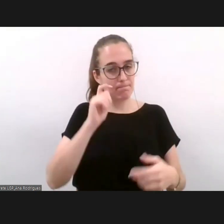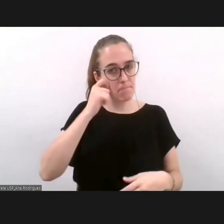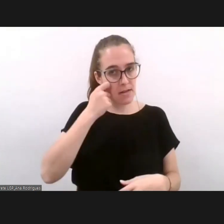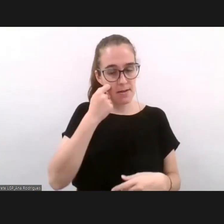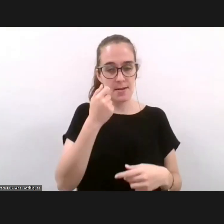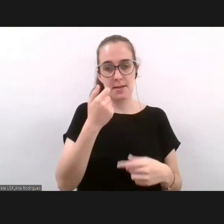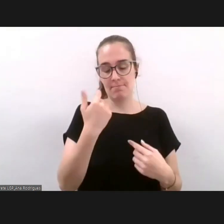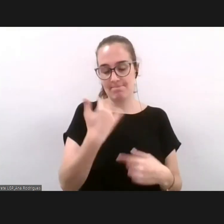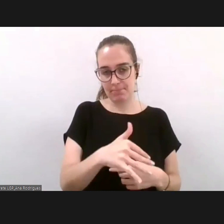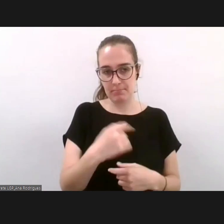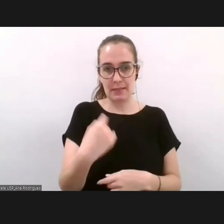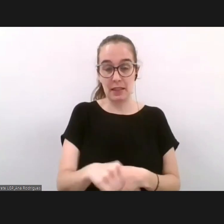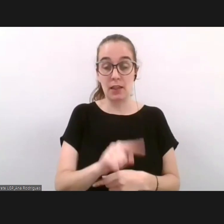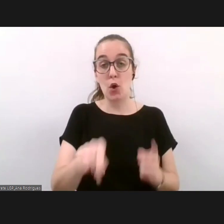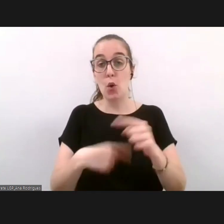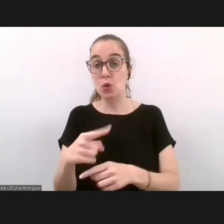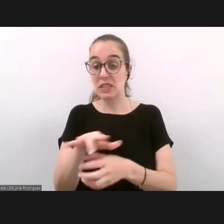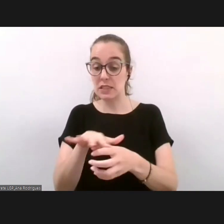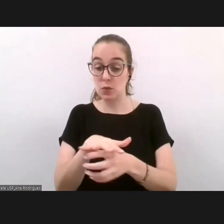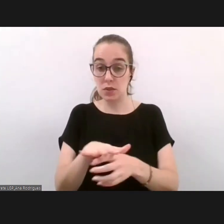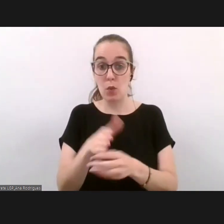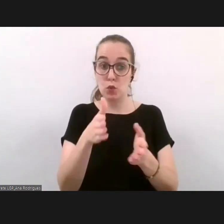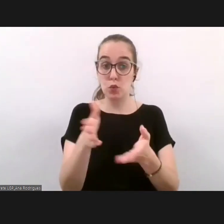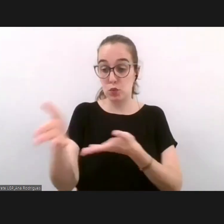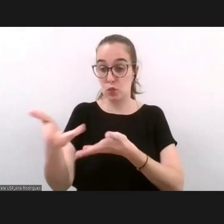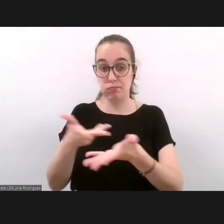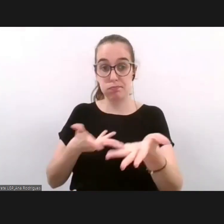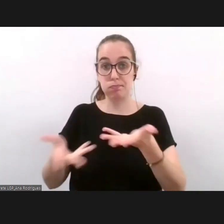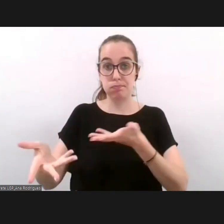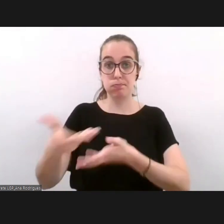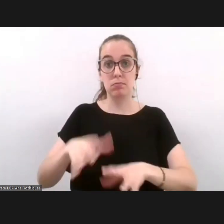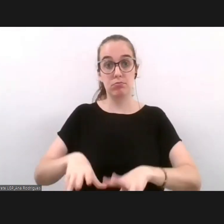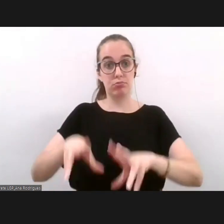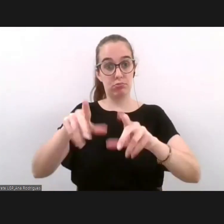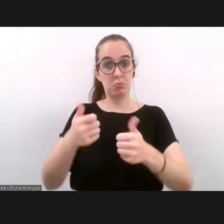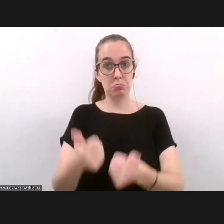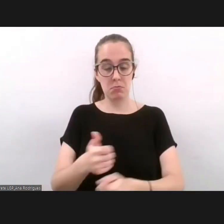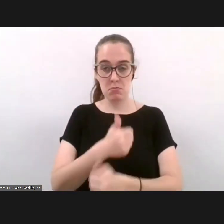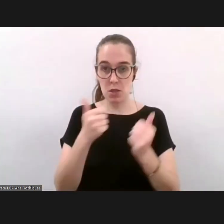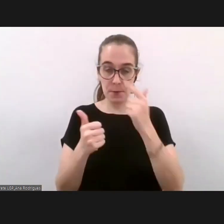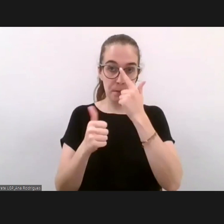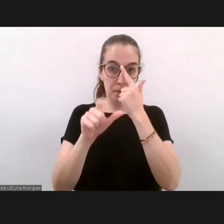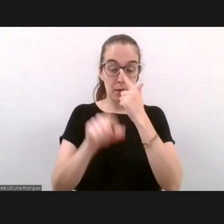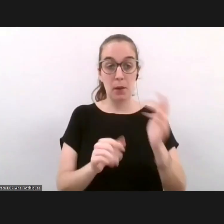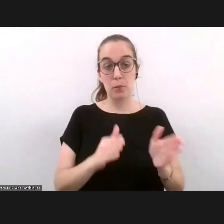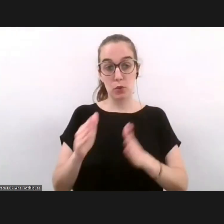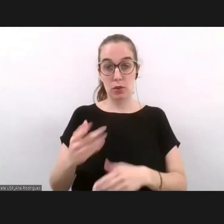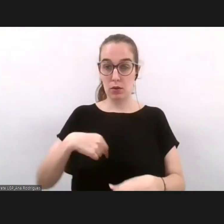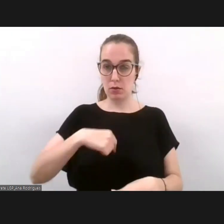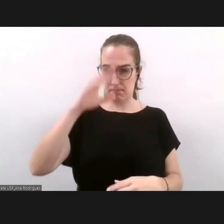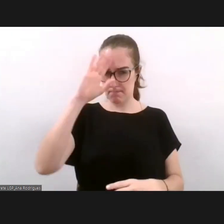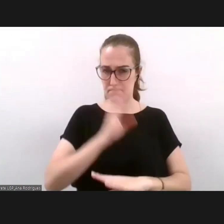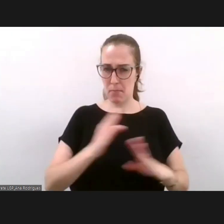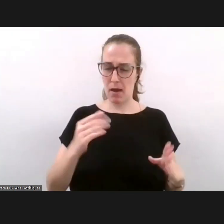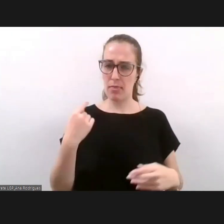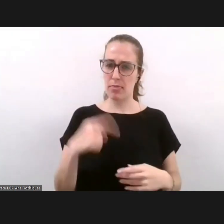trade-offs. Sabemos que, noutros casos, se beneficiam reciprocamente, têm co-benefits. E também sabemos que têm impacto